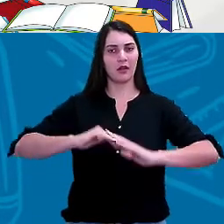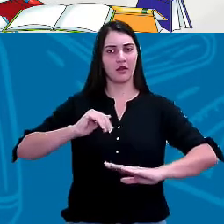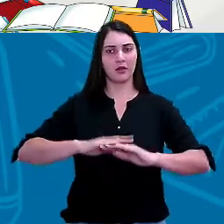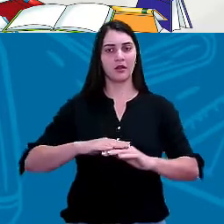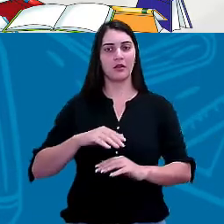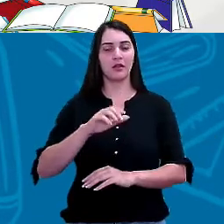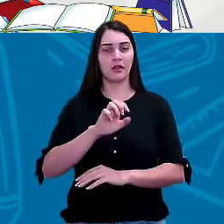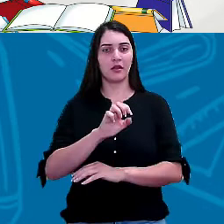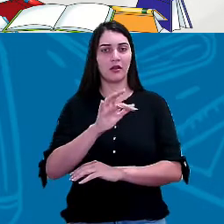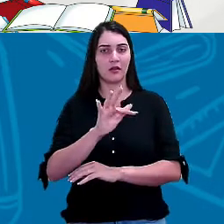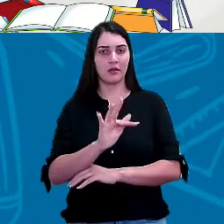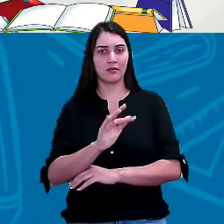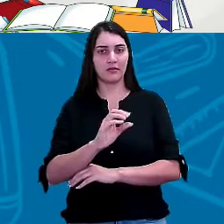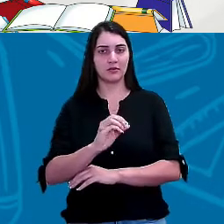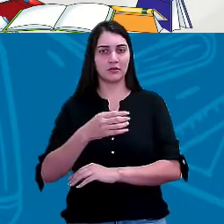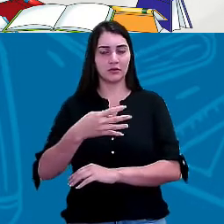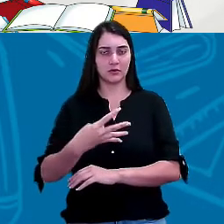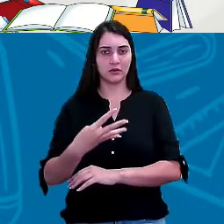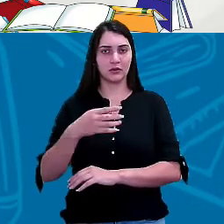a EF